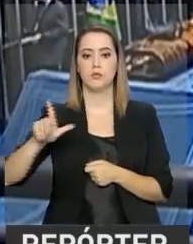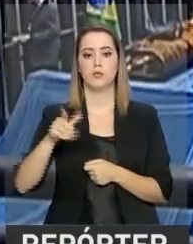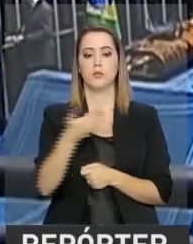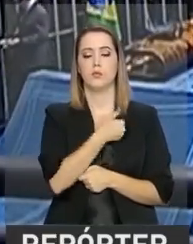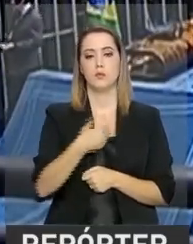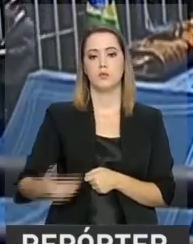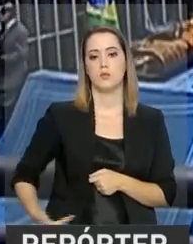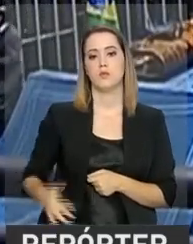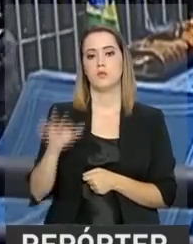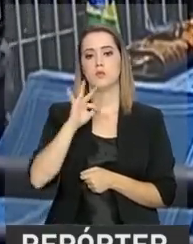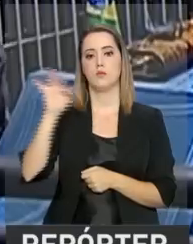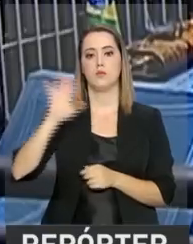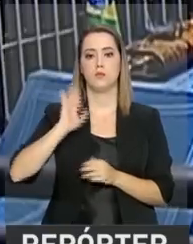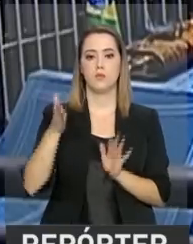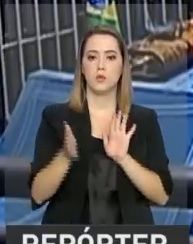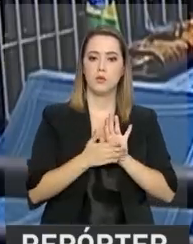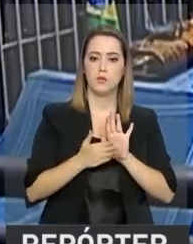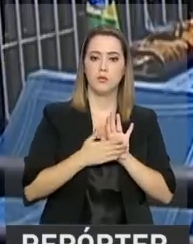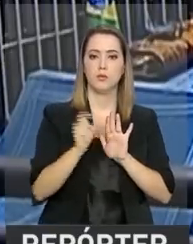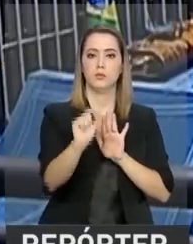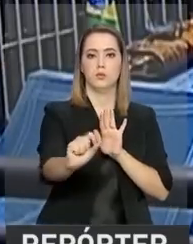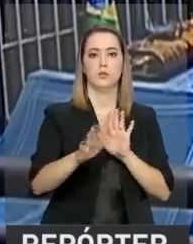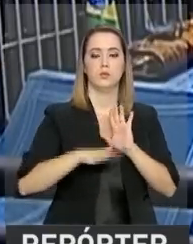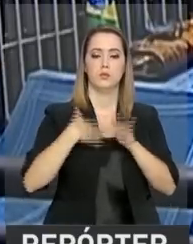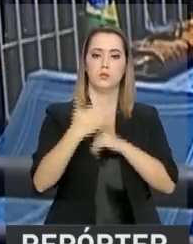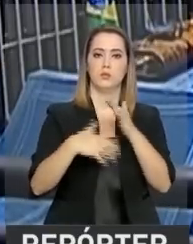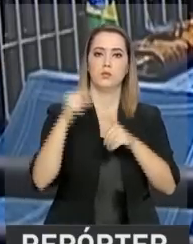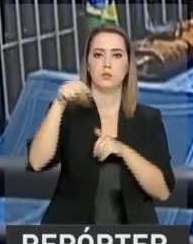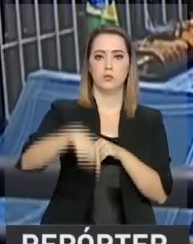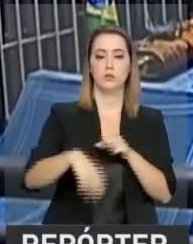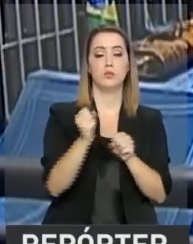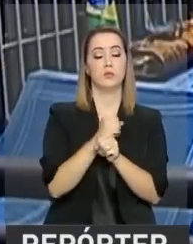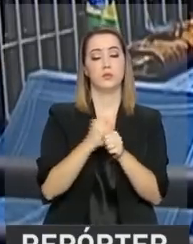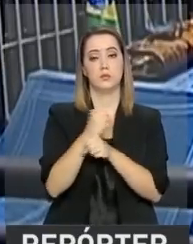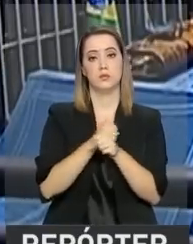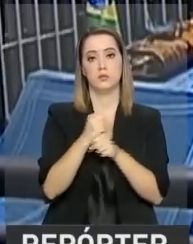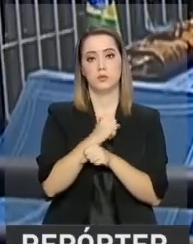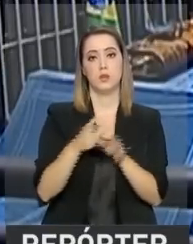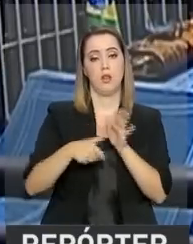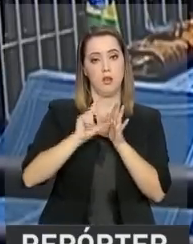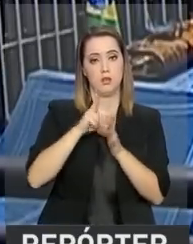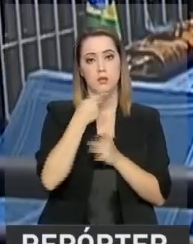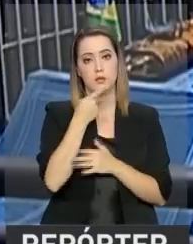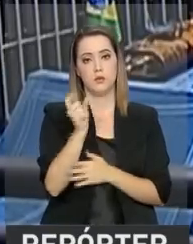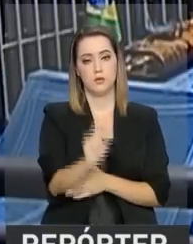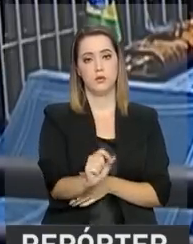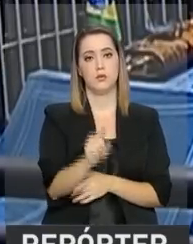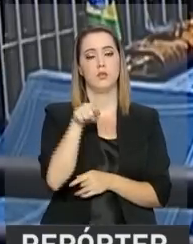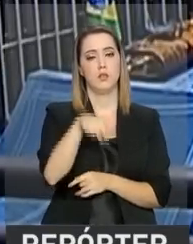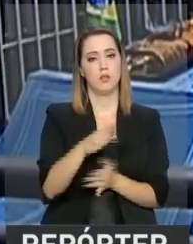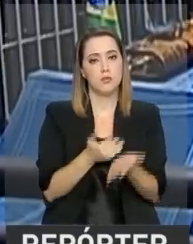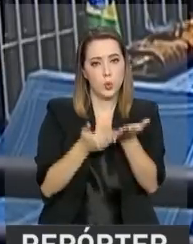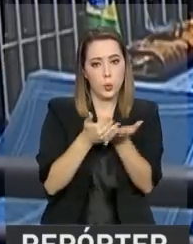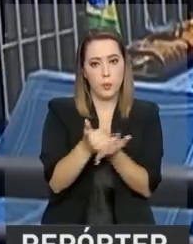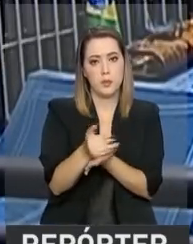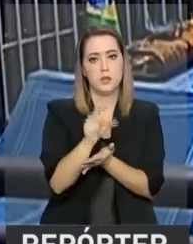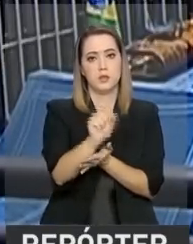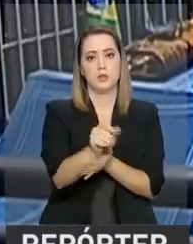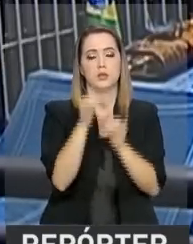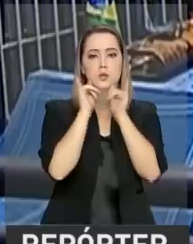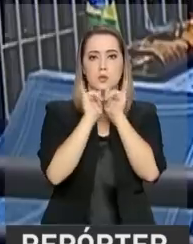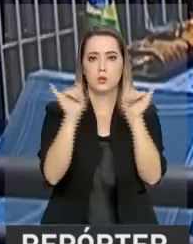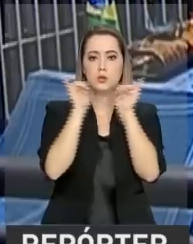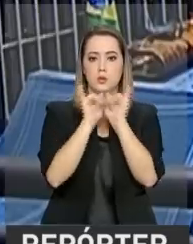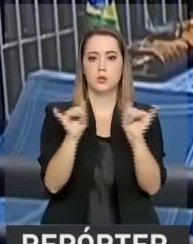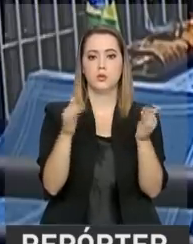federal que vem sendo propostas no decorrer deste ano. E, como eu disse anteriormente, ela foi originalmente